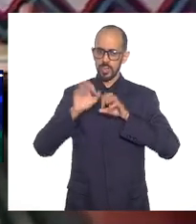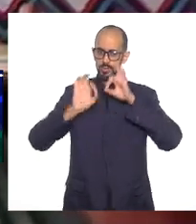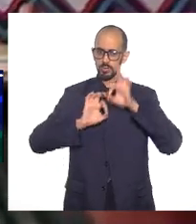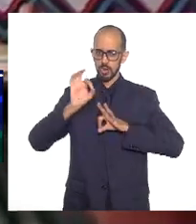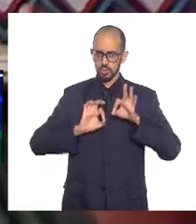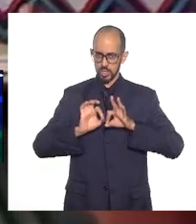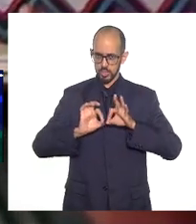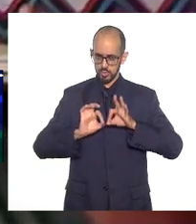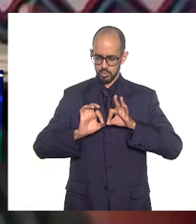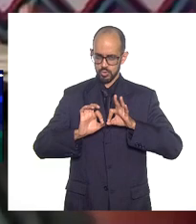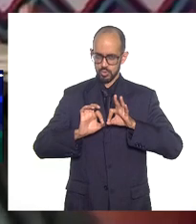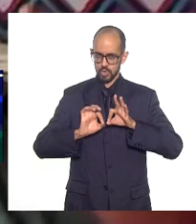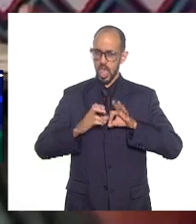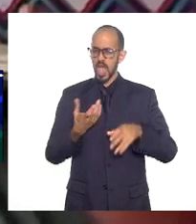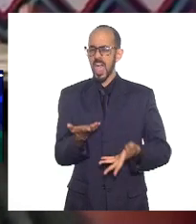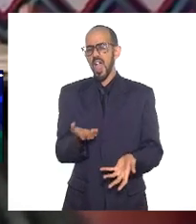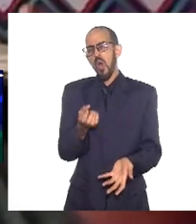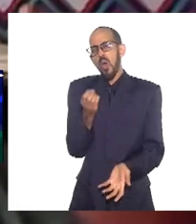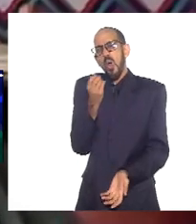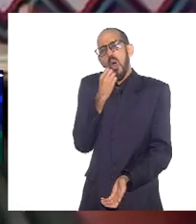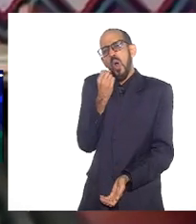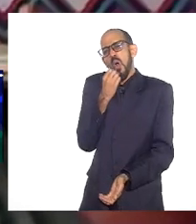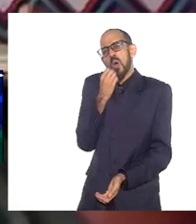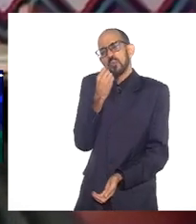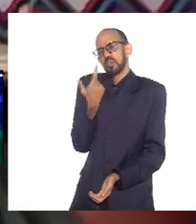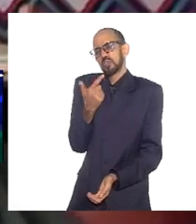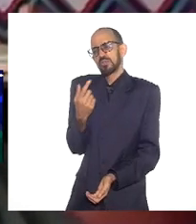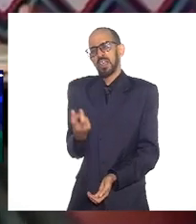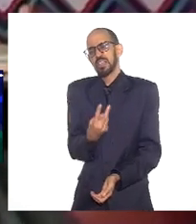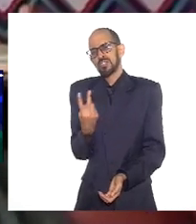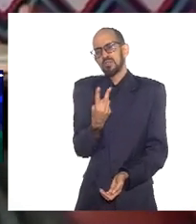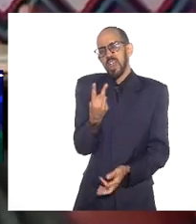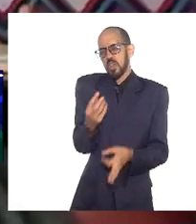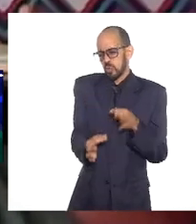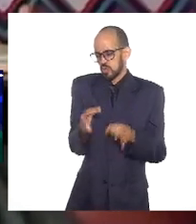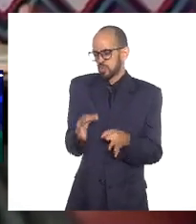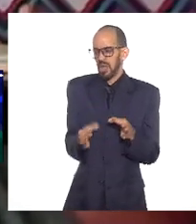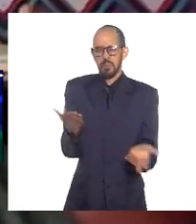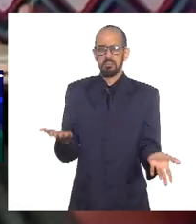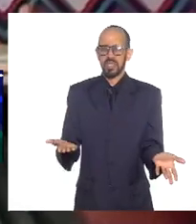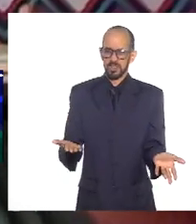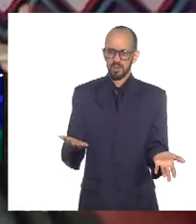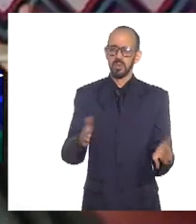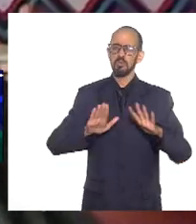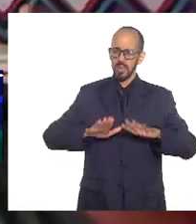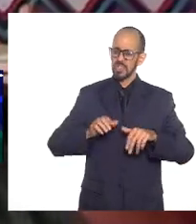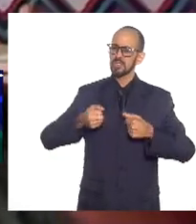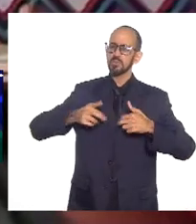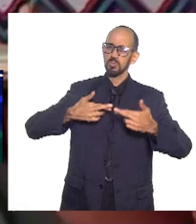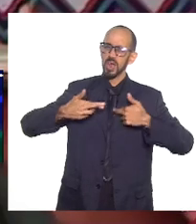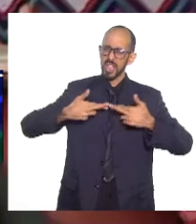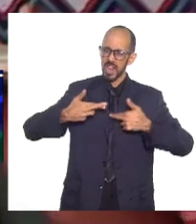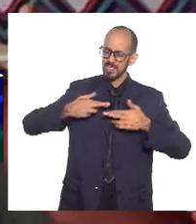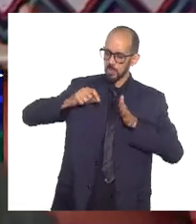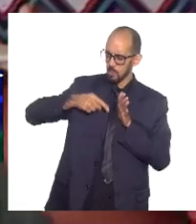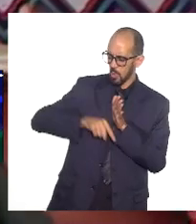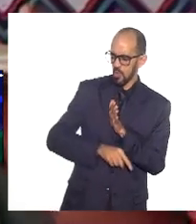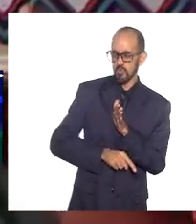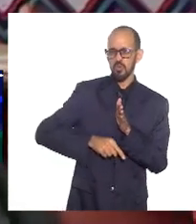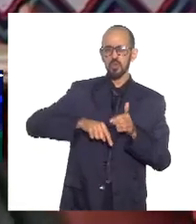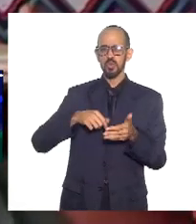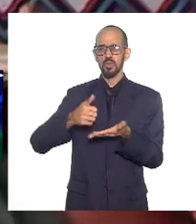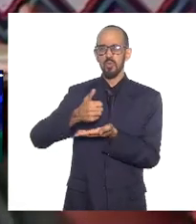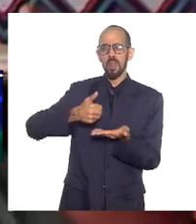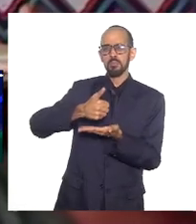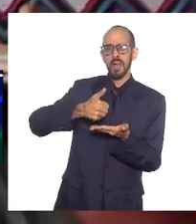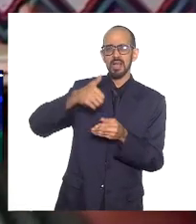né, obviamente, e sem nenhum juízo de valor, né, para que a gente possa ter uma relação mais profunda com a base